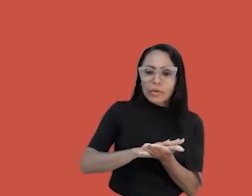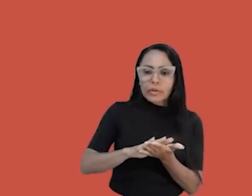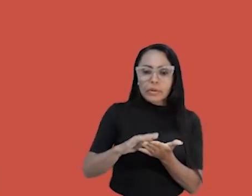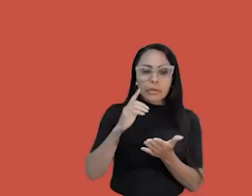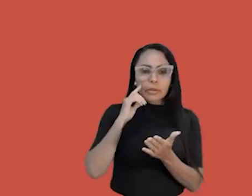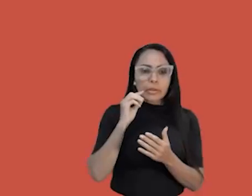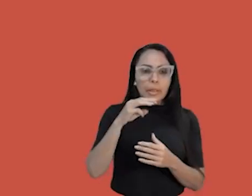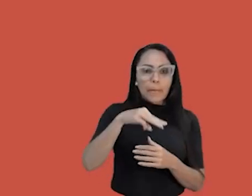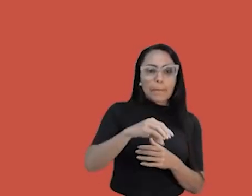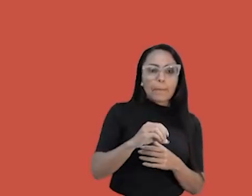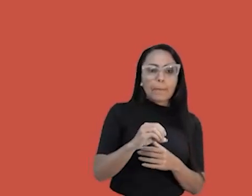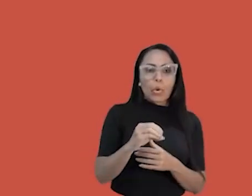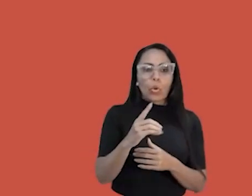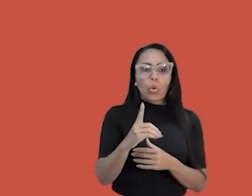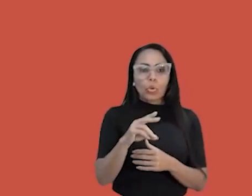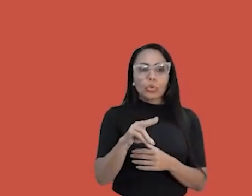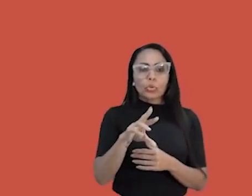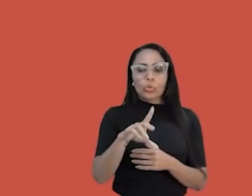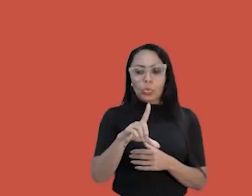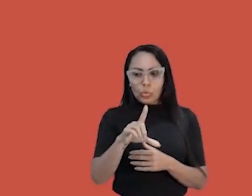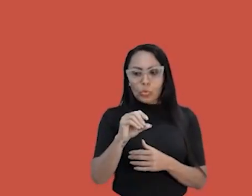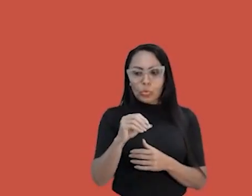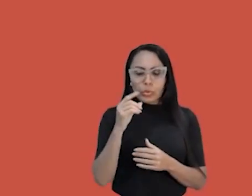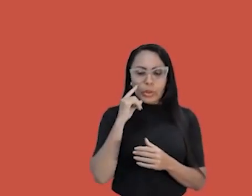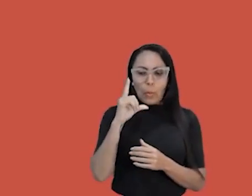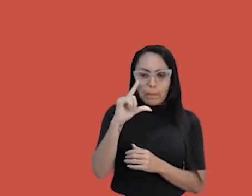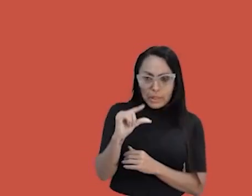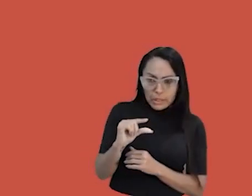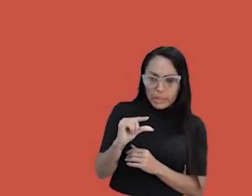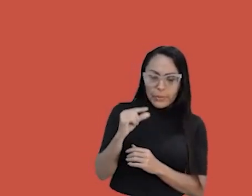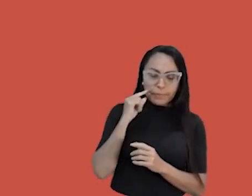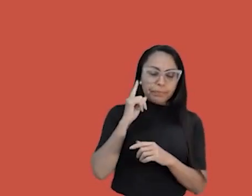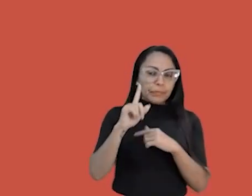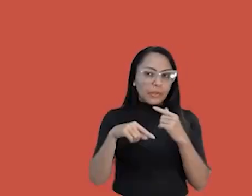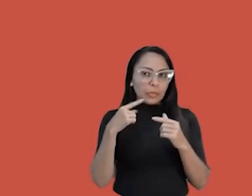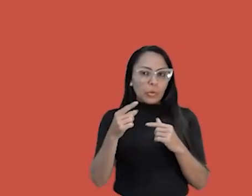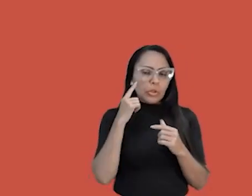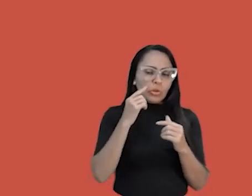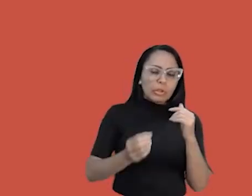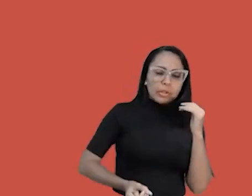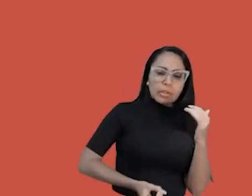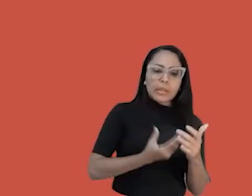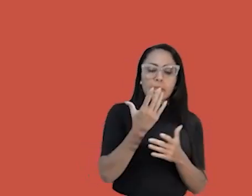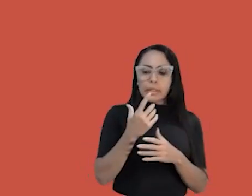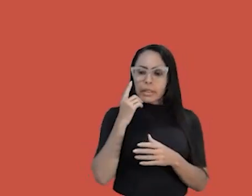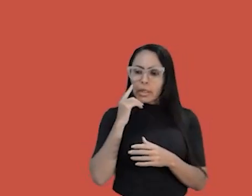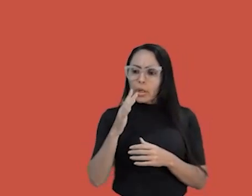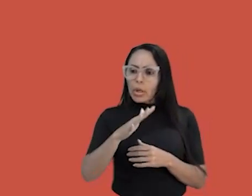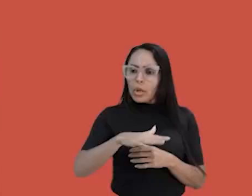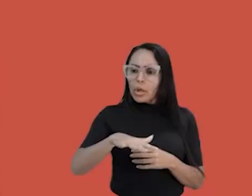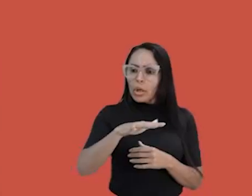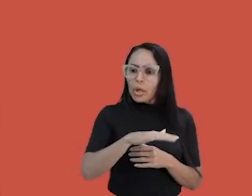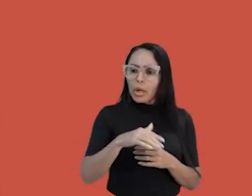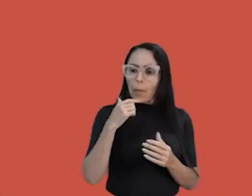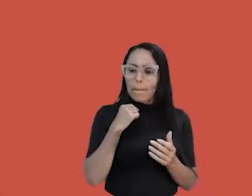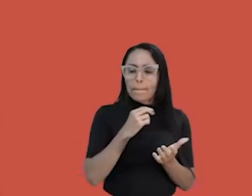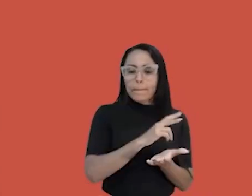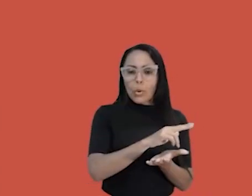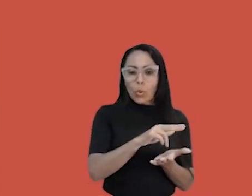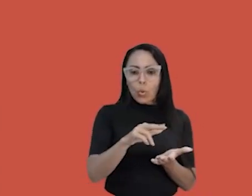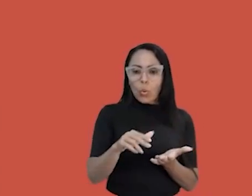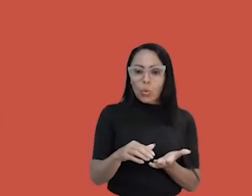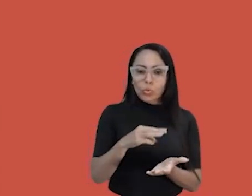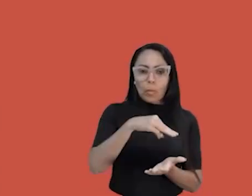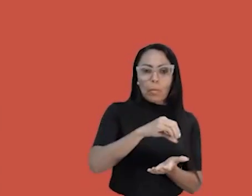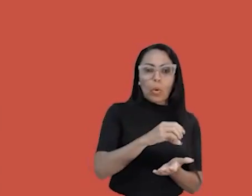módulo, né? Que é esse pequenininho. E depois a gente cria o multimódulo. Mas, professora, multimódulo, o que